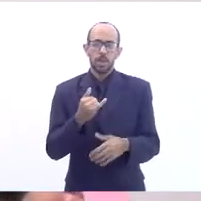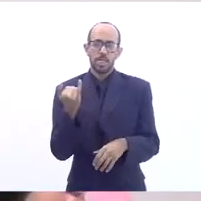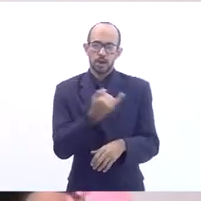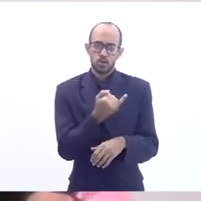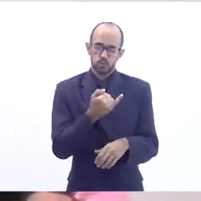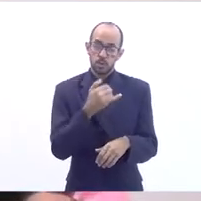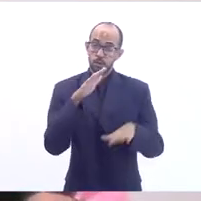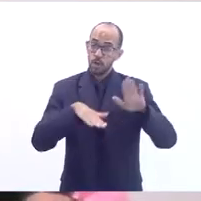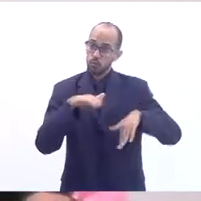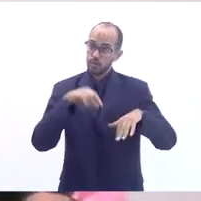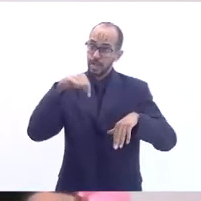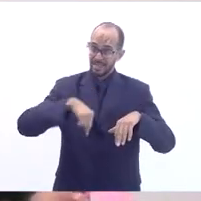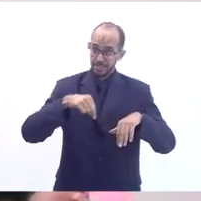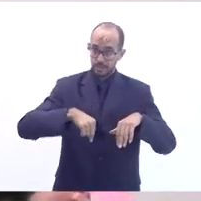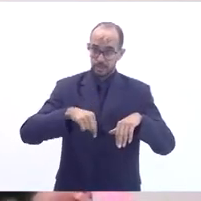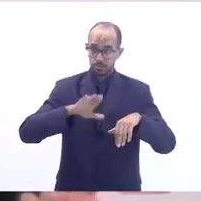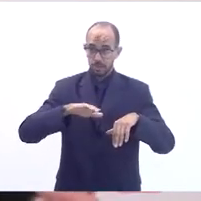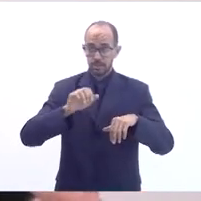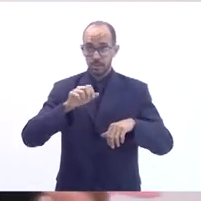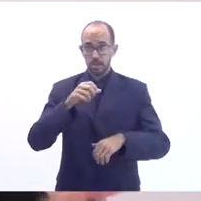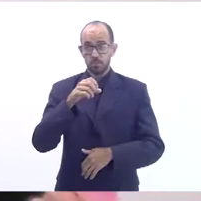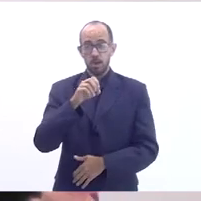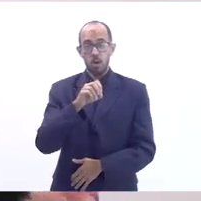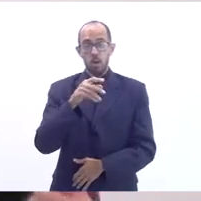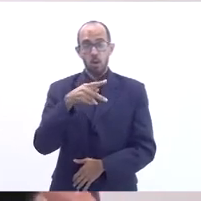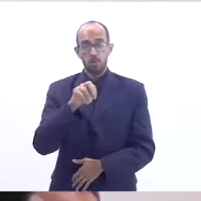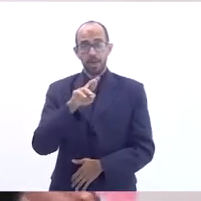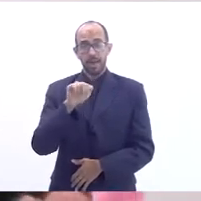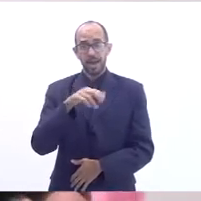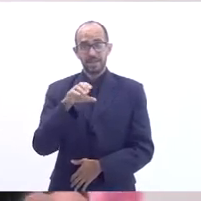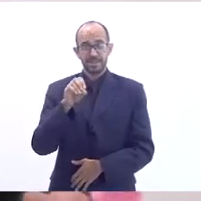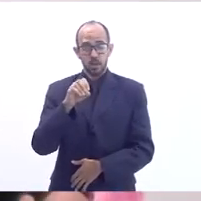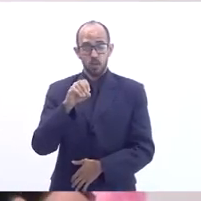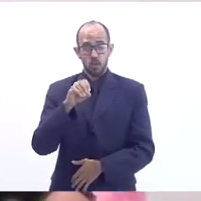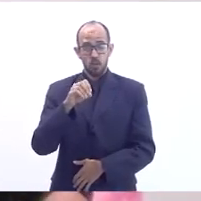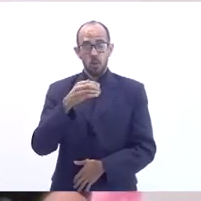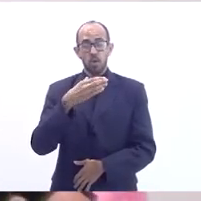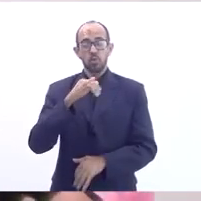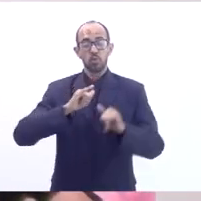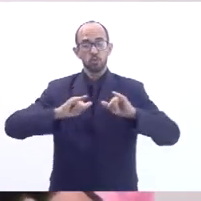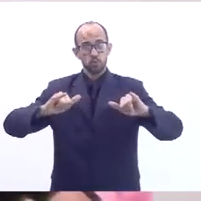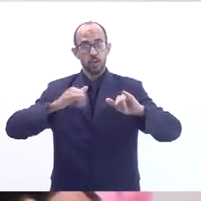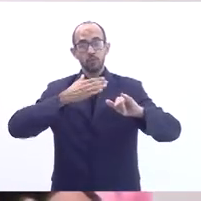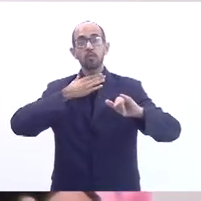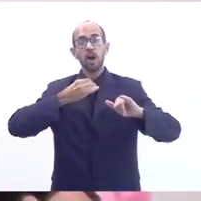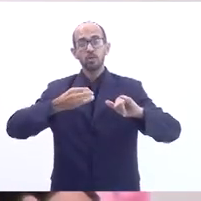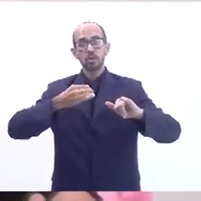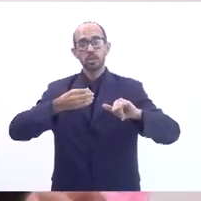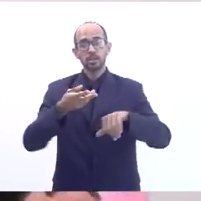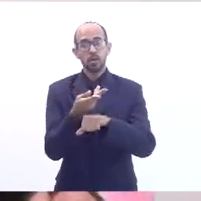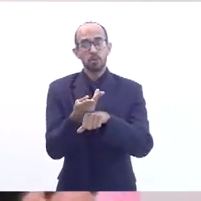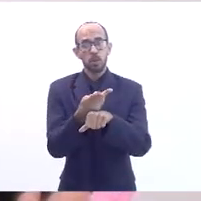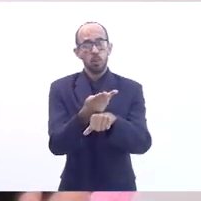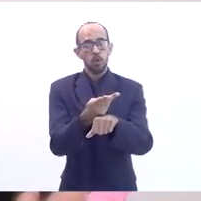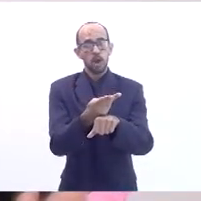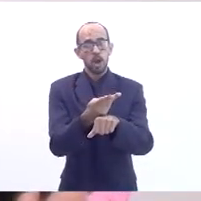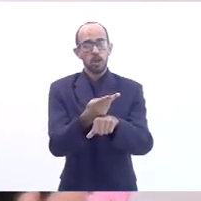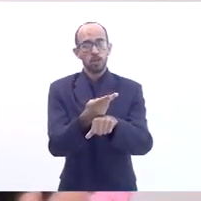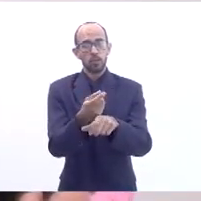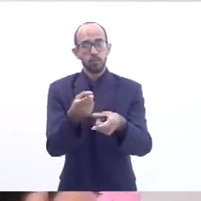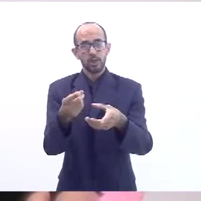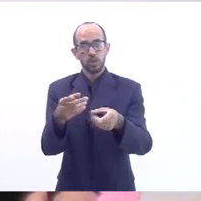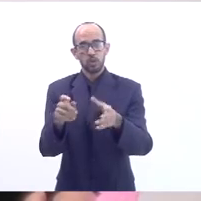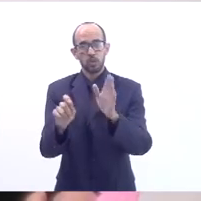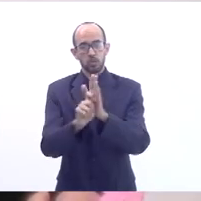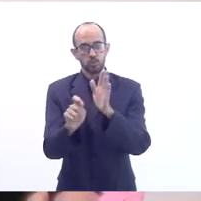de alguma coisa aqui mas era uma alteração na operação era fake News não adaptação porque ele estavam buscando traficante na região e tinha uma denúncia que